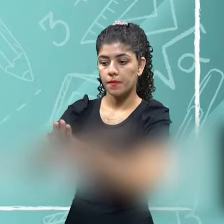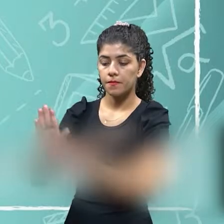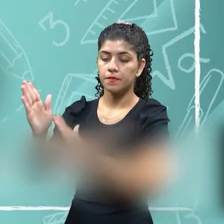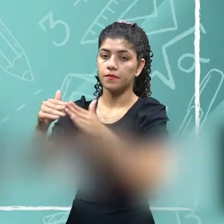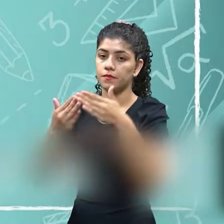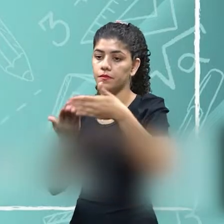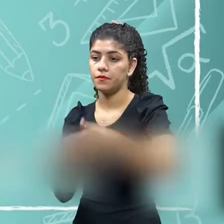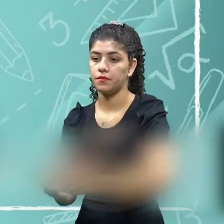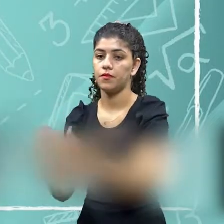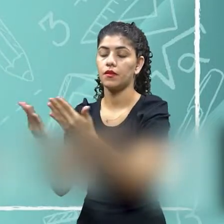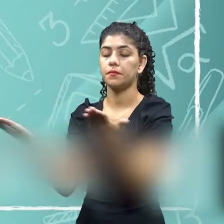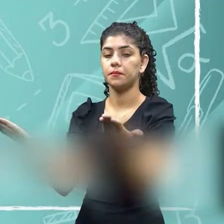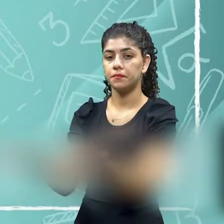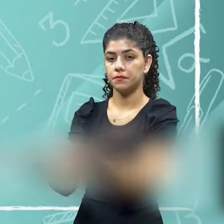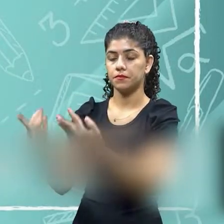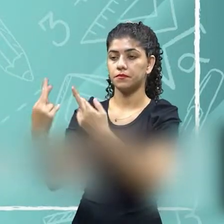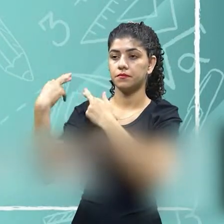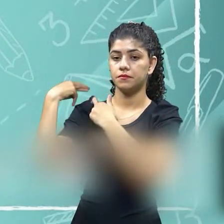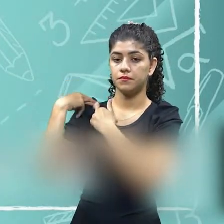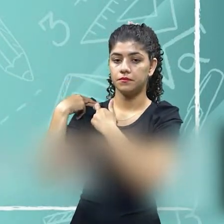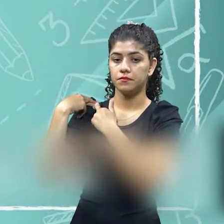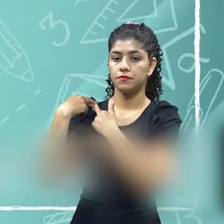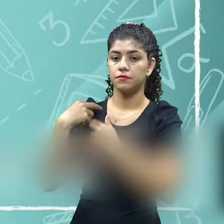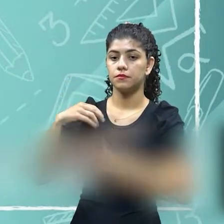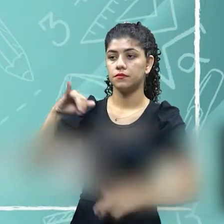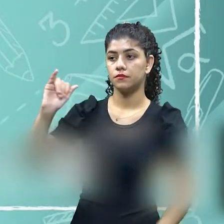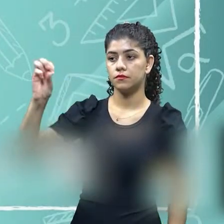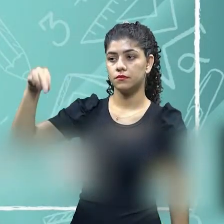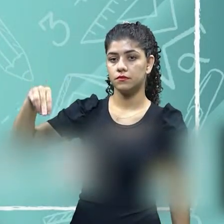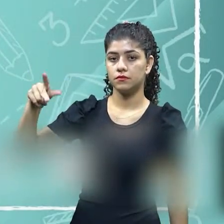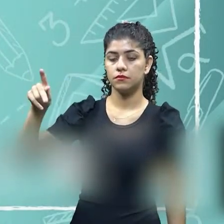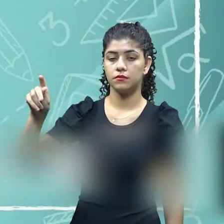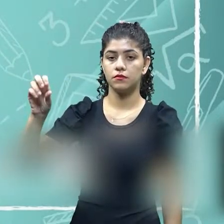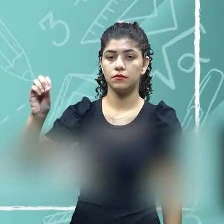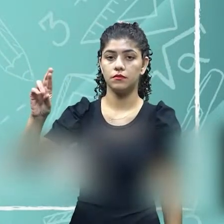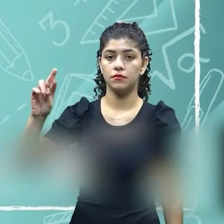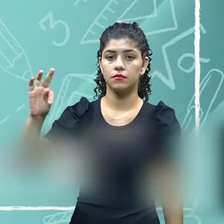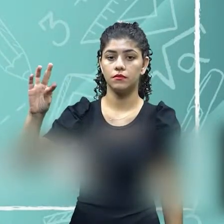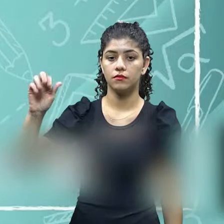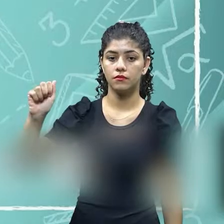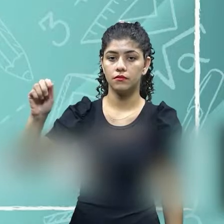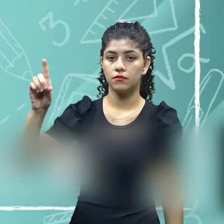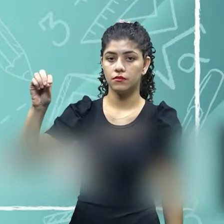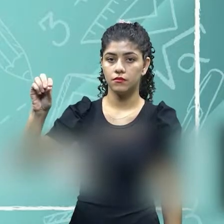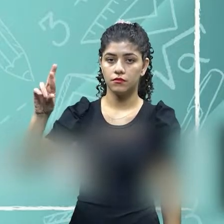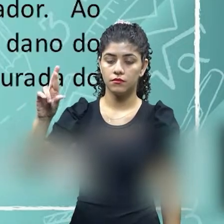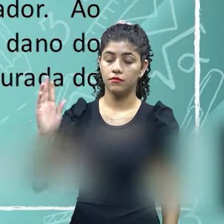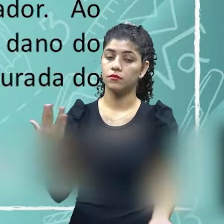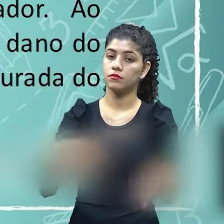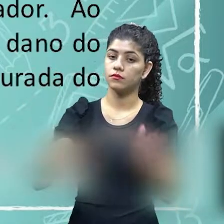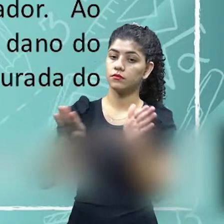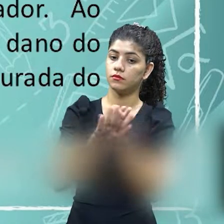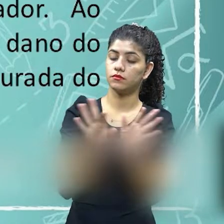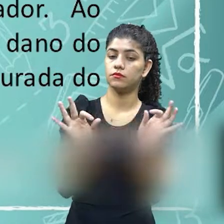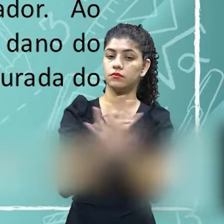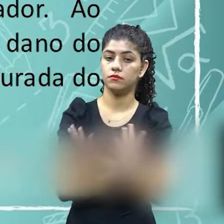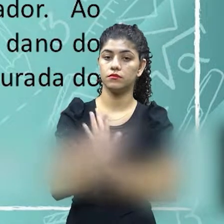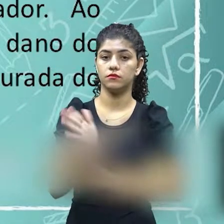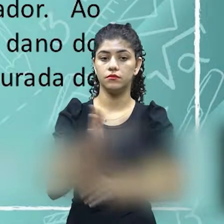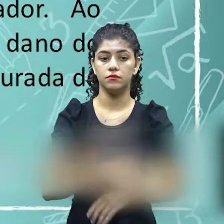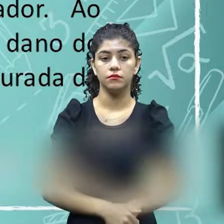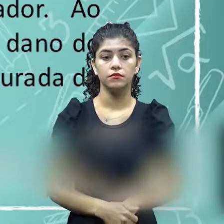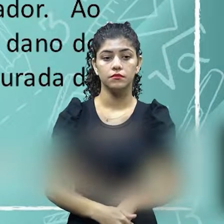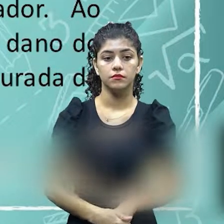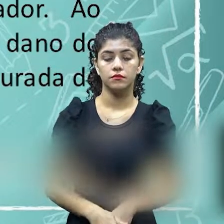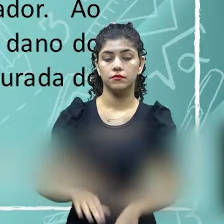navios já é de responsabilidade do importador até a sua chegada ao destino final. FOB, que é